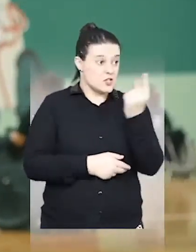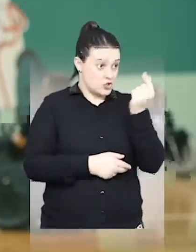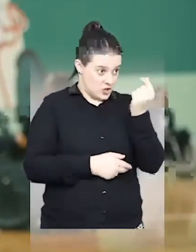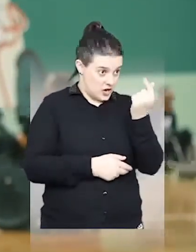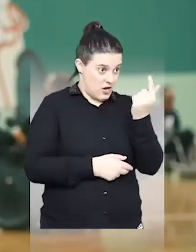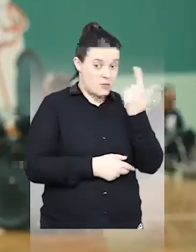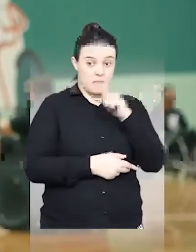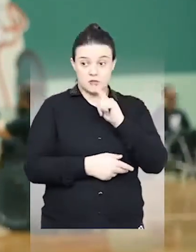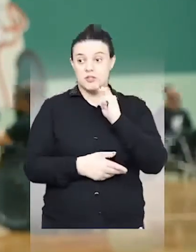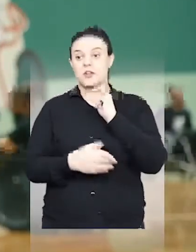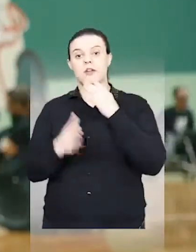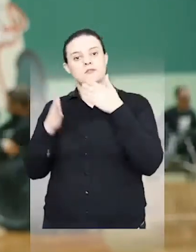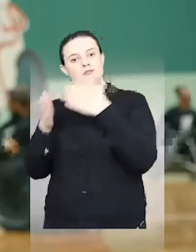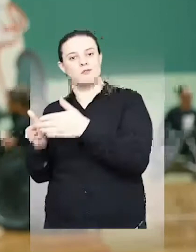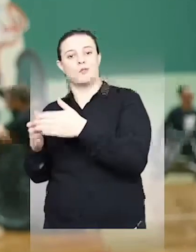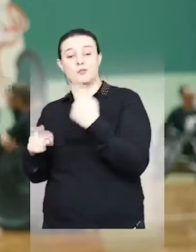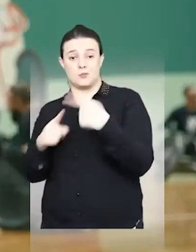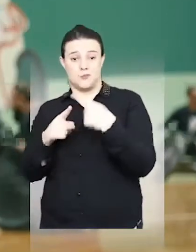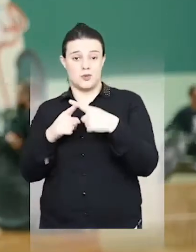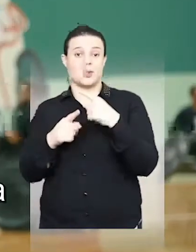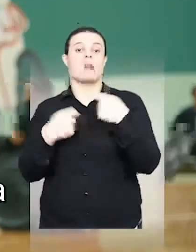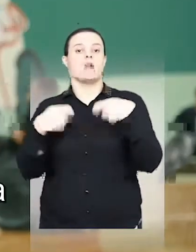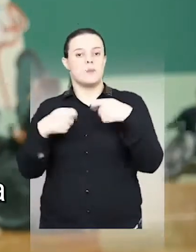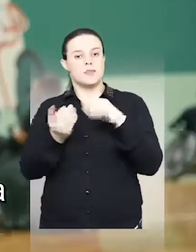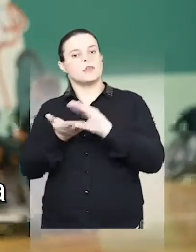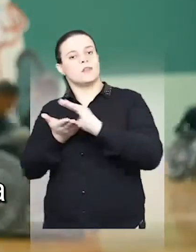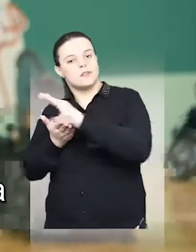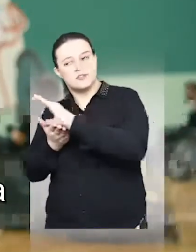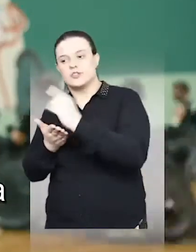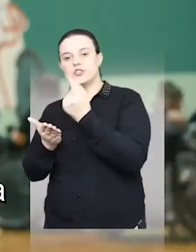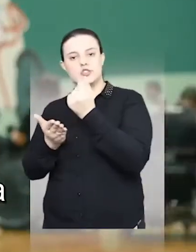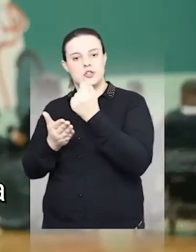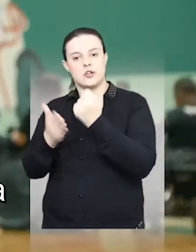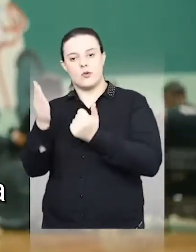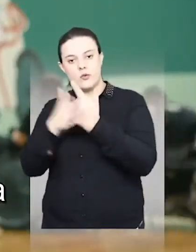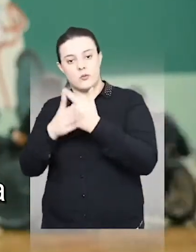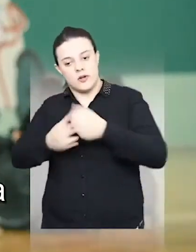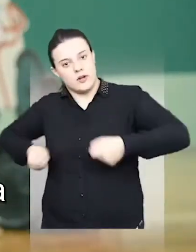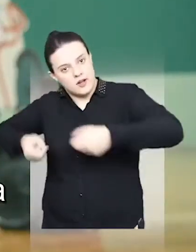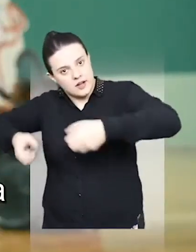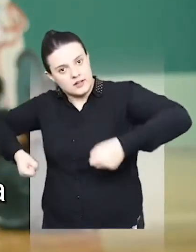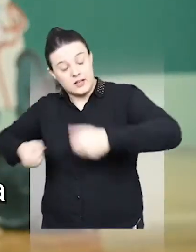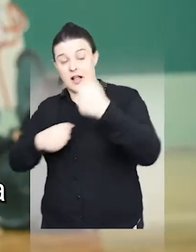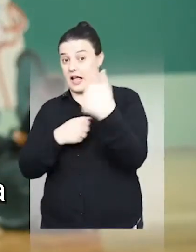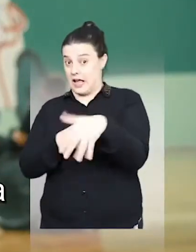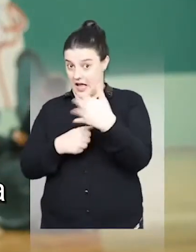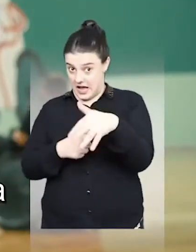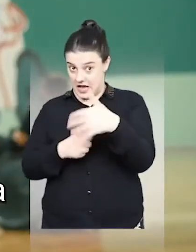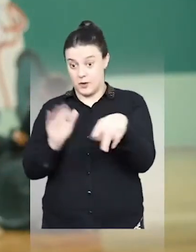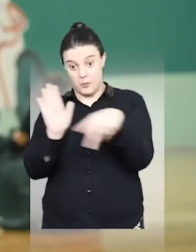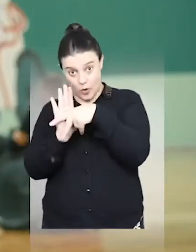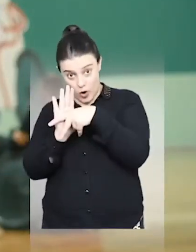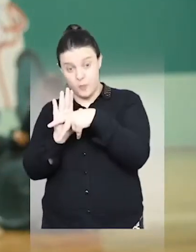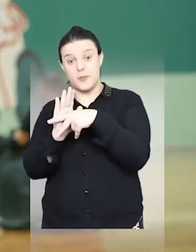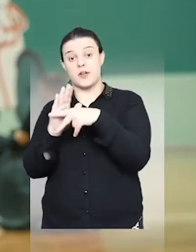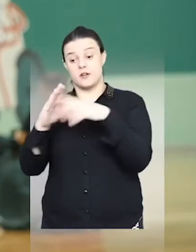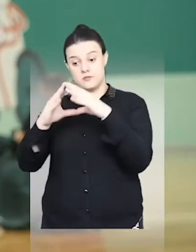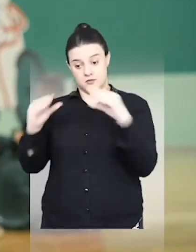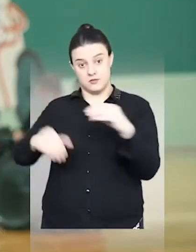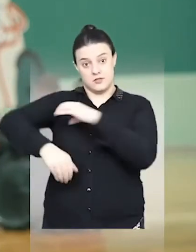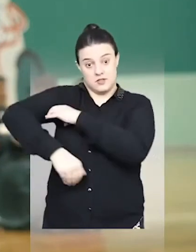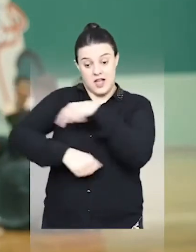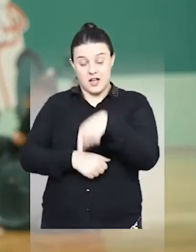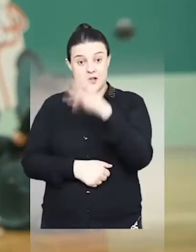recursos para conseguir se dedicar, porque precisa fazer investimento, uma cadeira de rugby é muito cara. Aqui